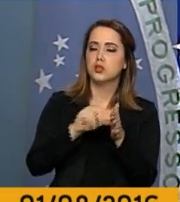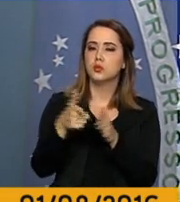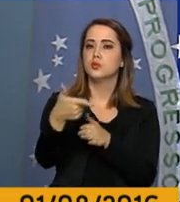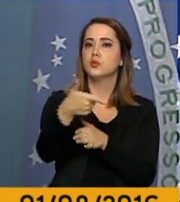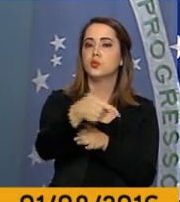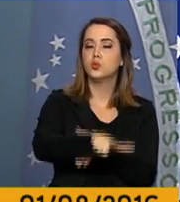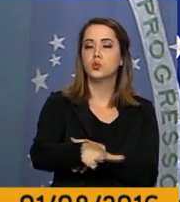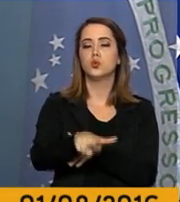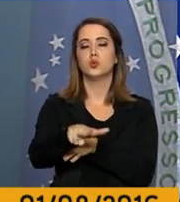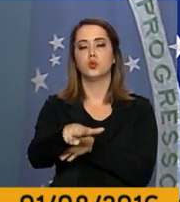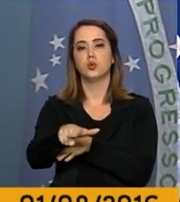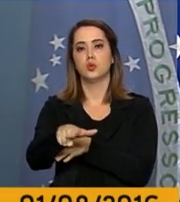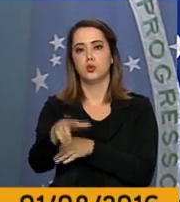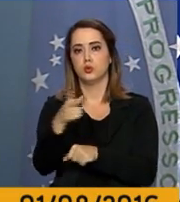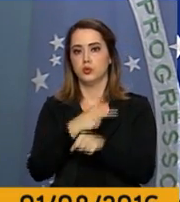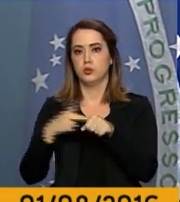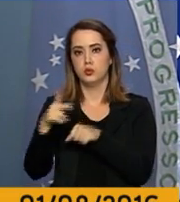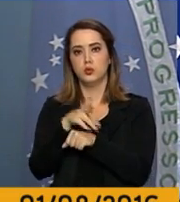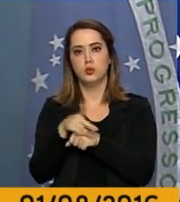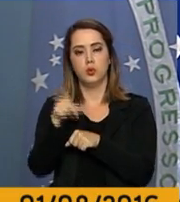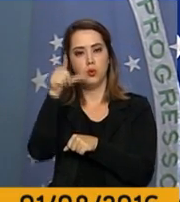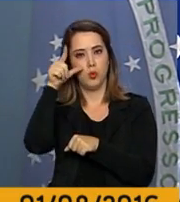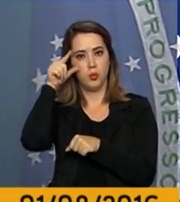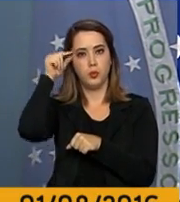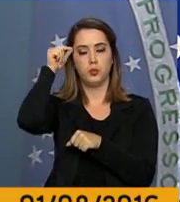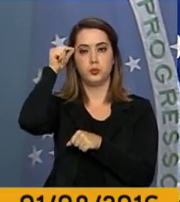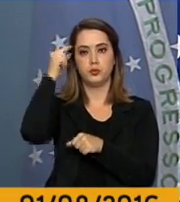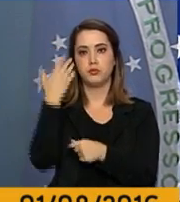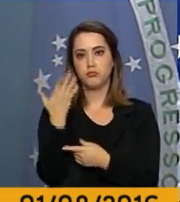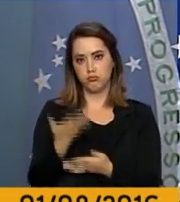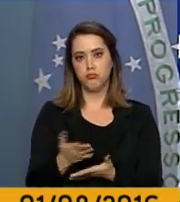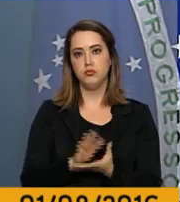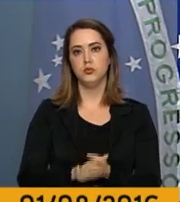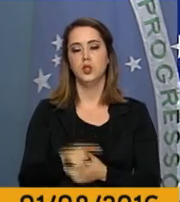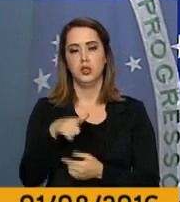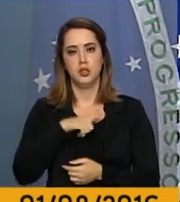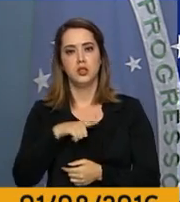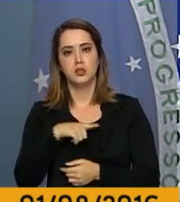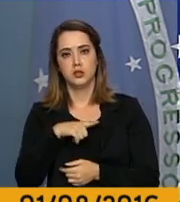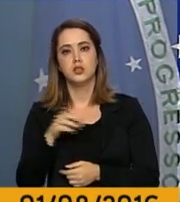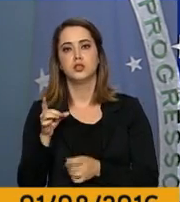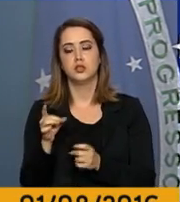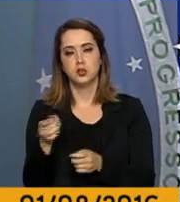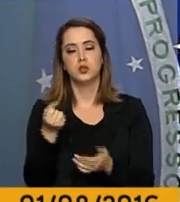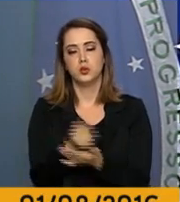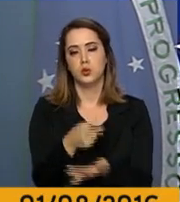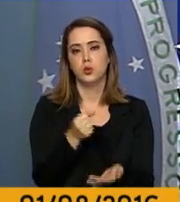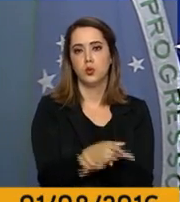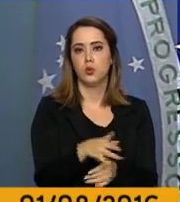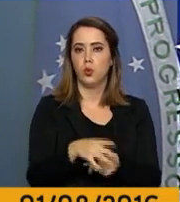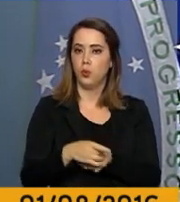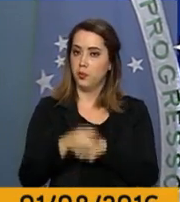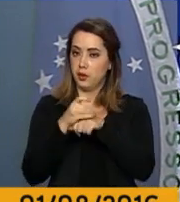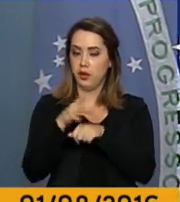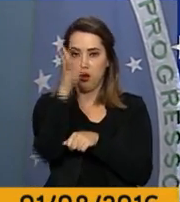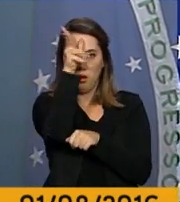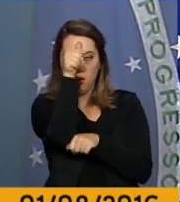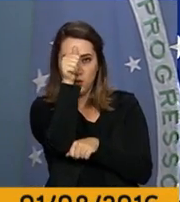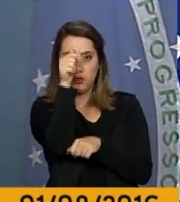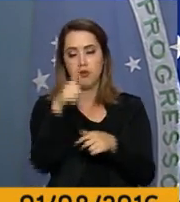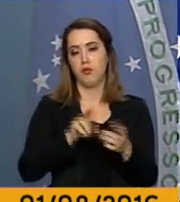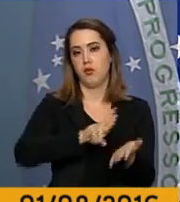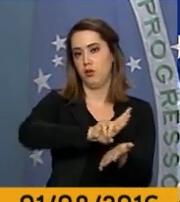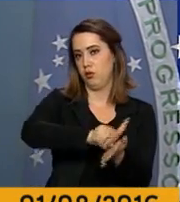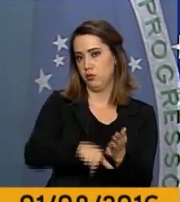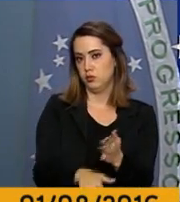consumidor de carne bovina carne suína e frango já né nós